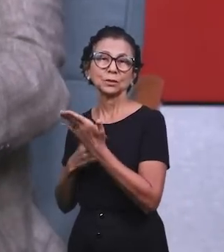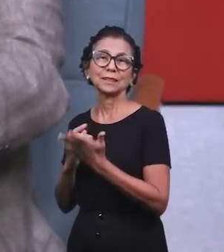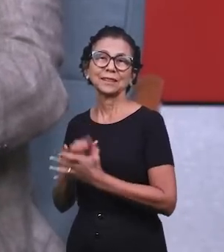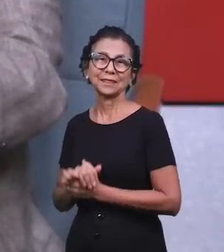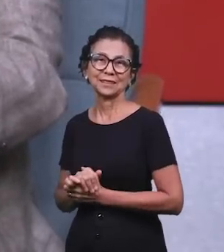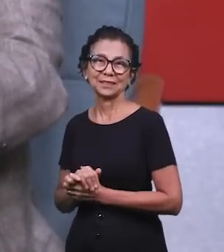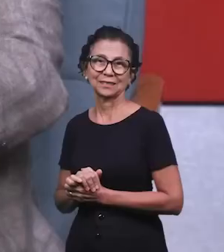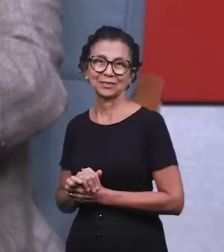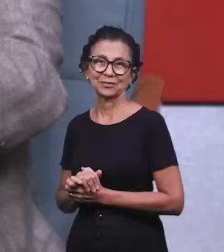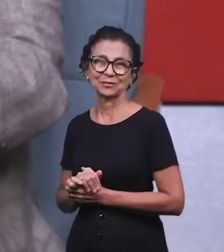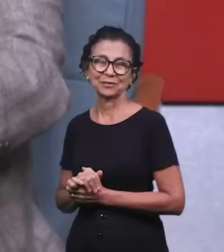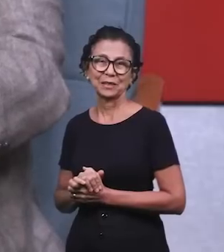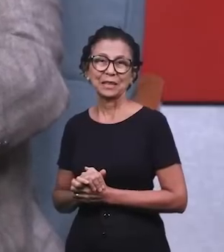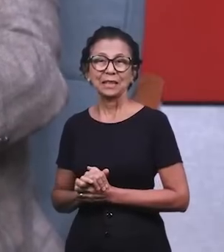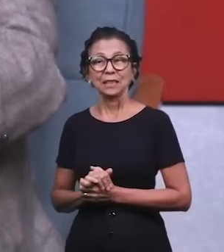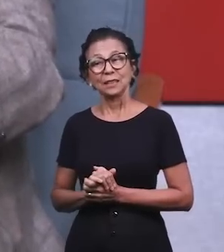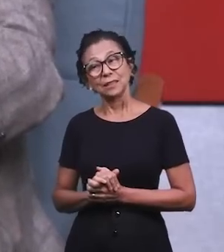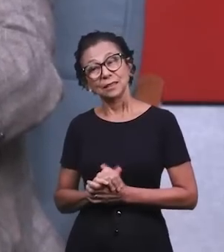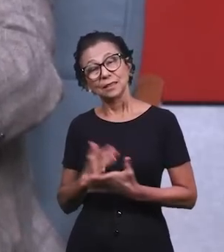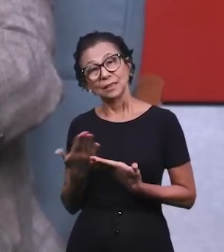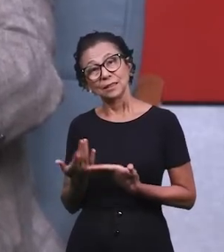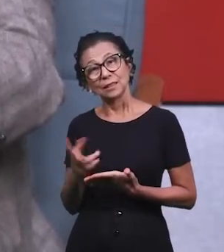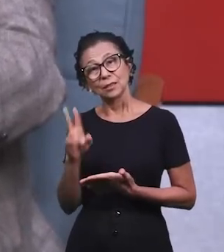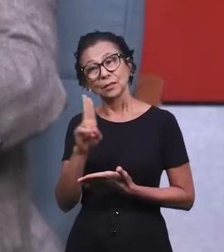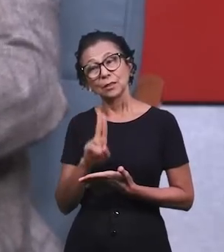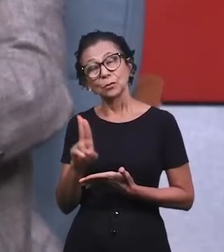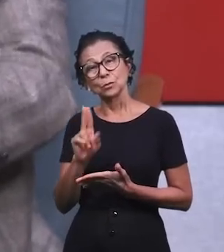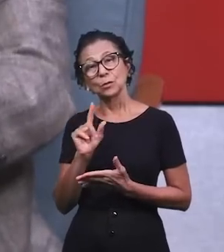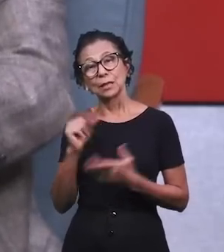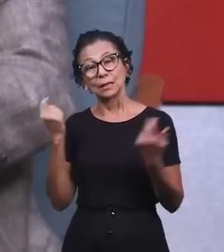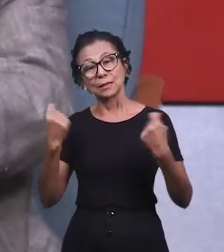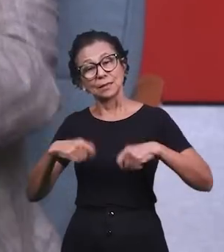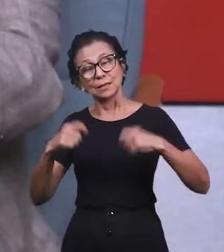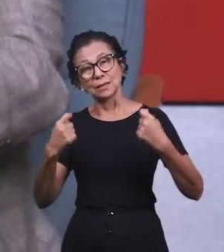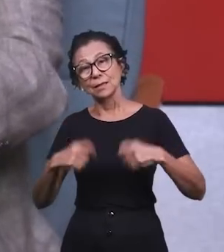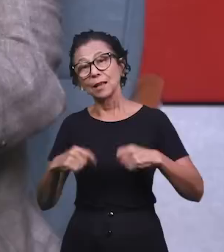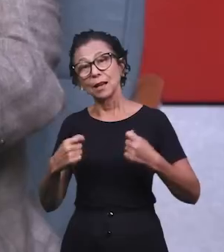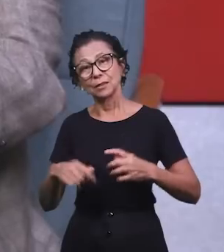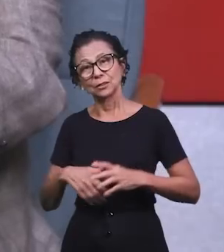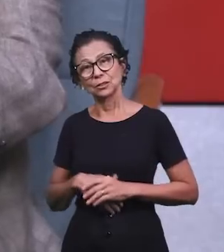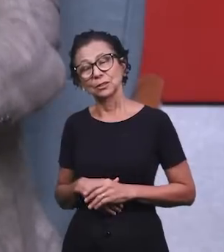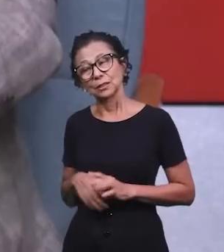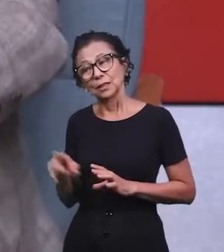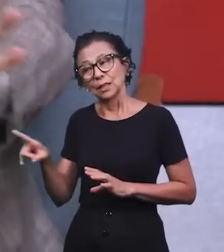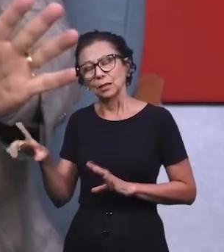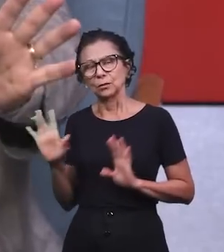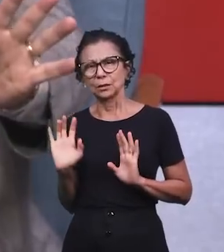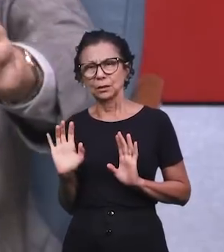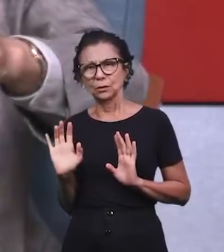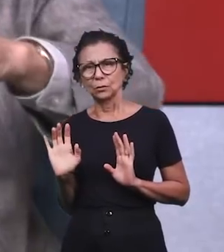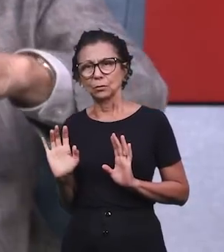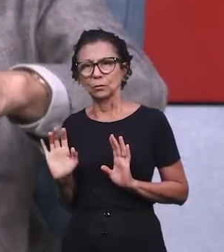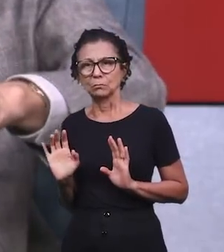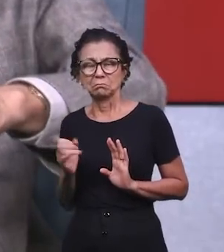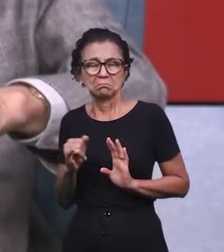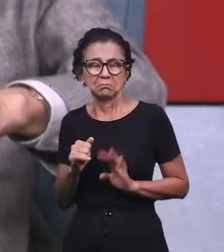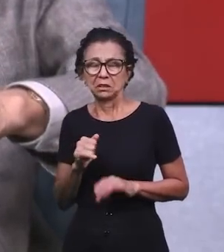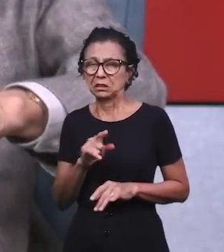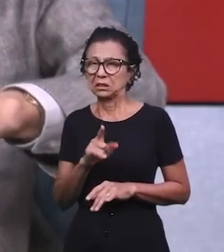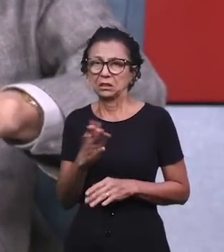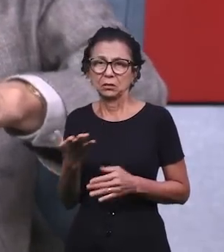usa aquilo ali, um recurso da necessidade dele. Ele provoca aquilo. Se ele não fosse ali, nada tinha